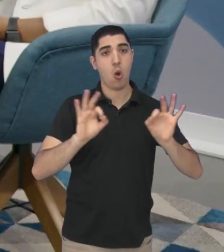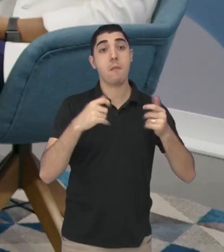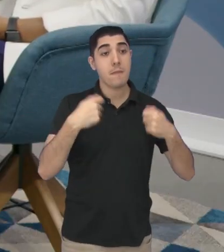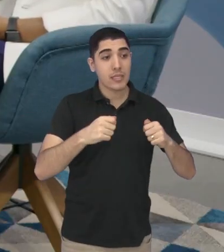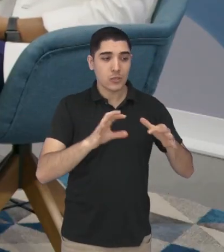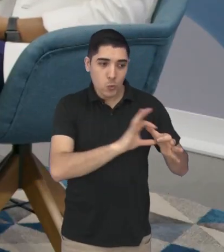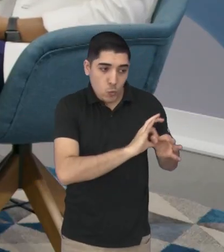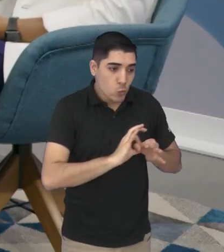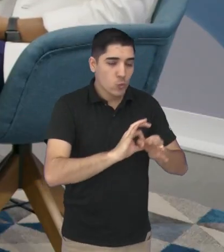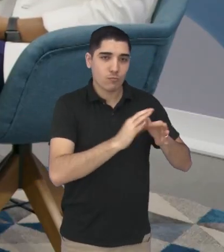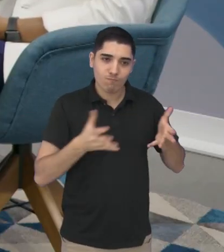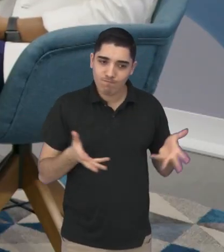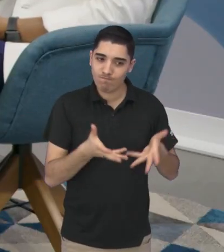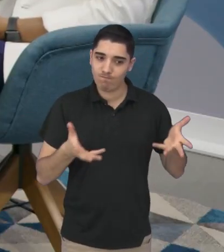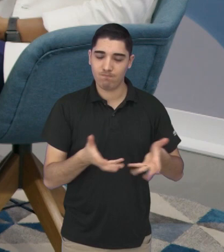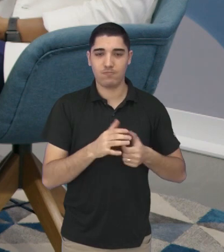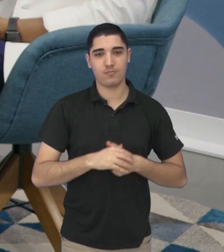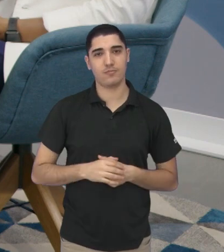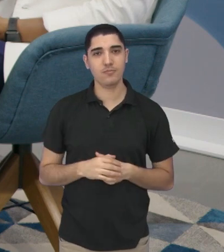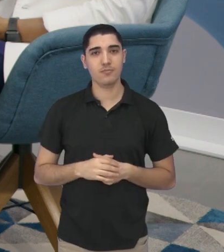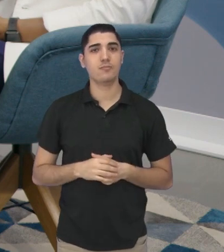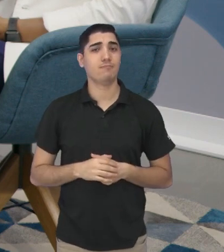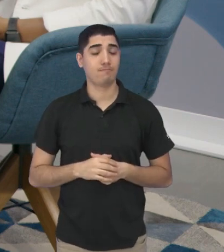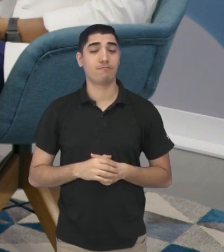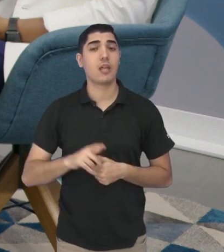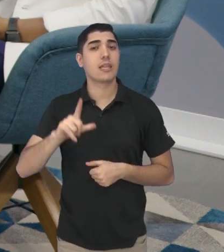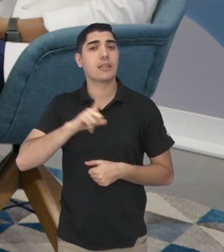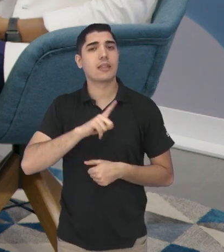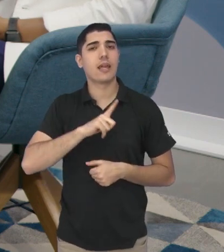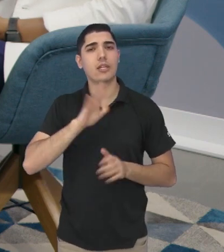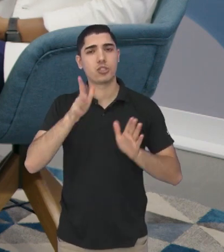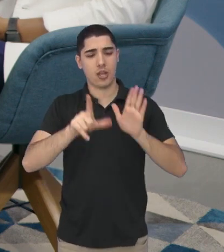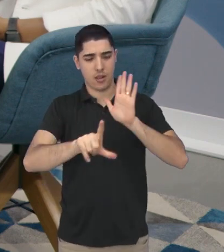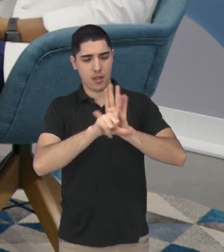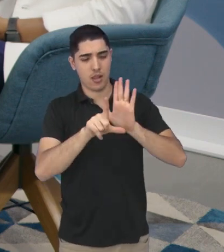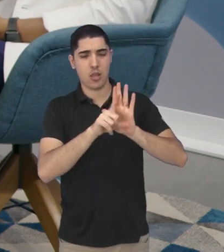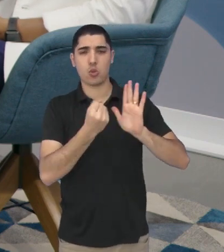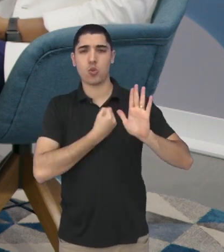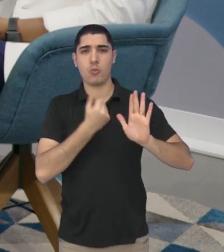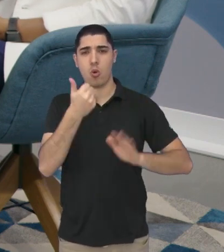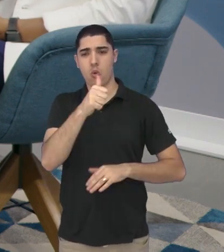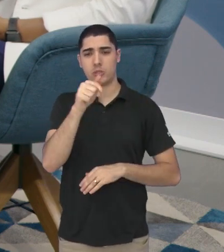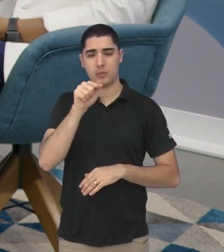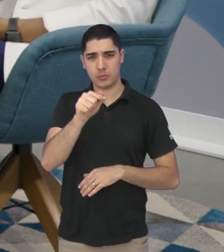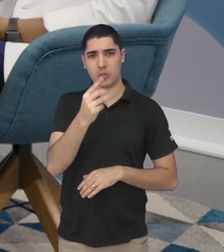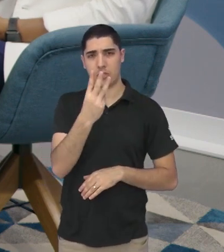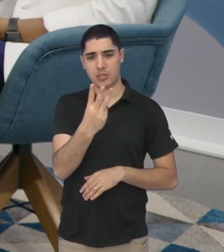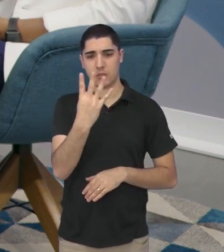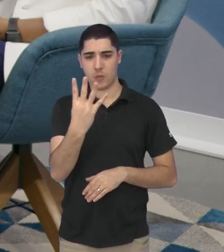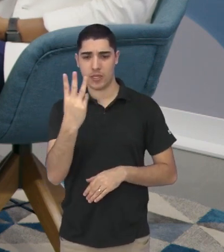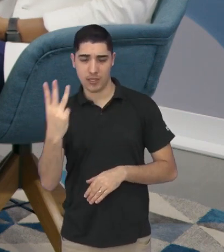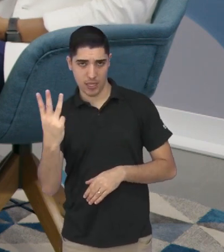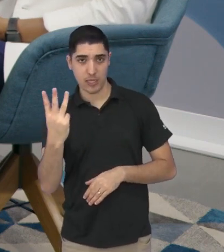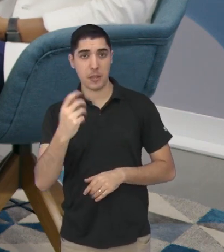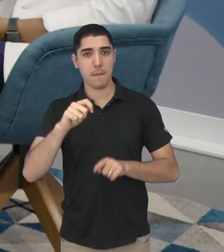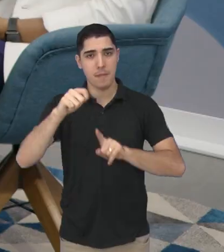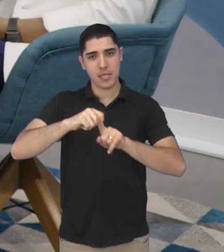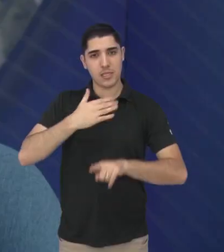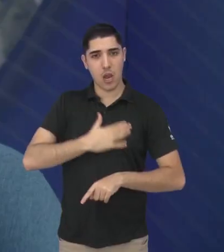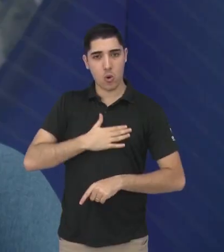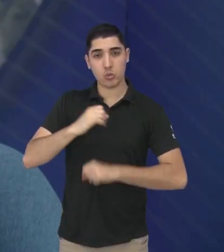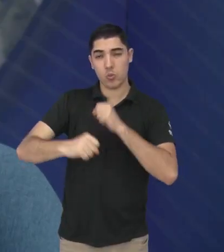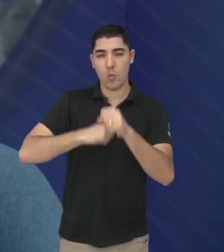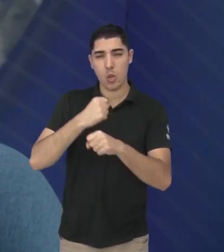que seja em conjunto. Sim, a gente tem uma política, uma lei, né, a lei número 11.343, de agosto